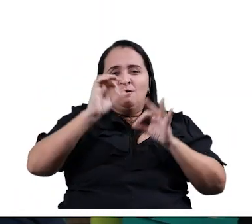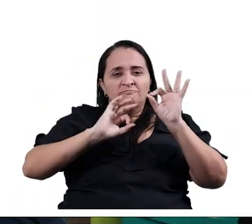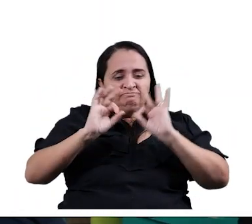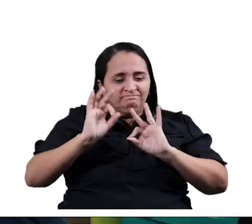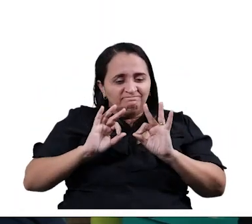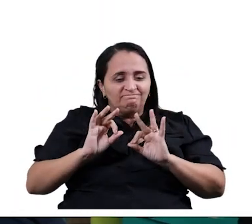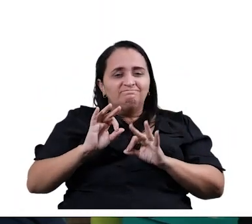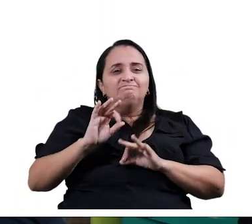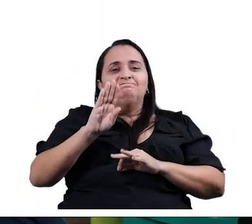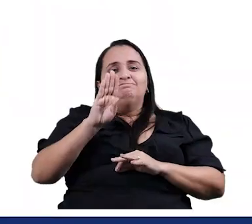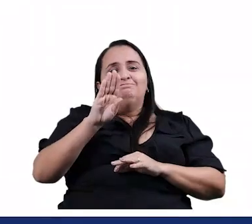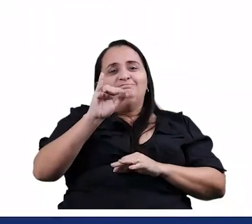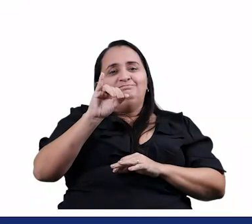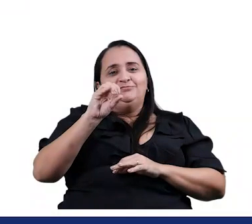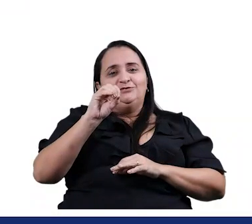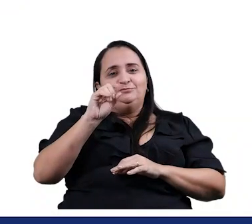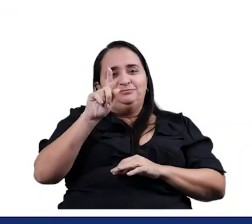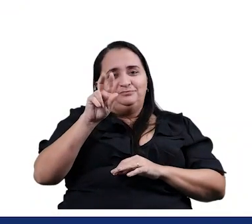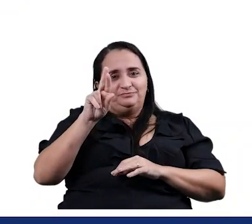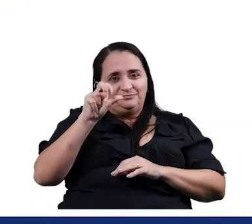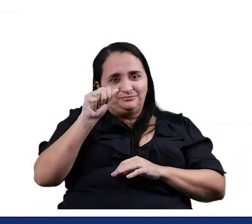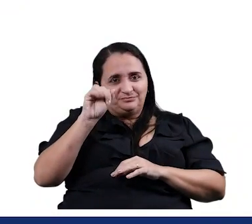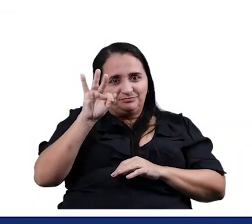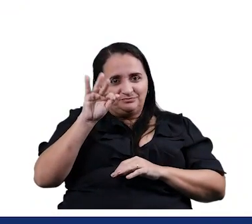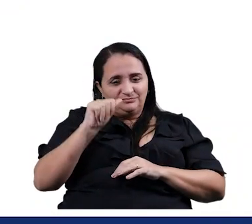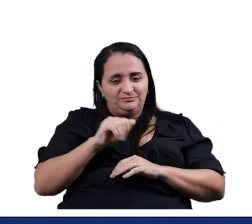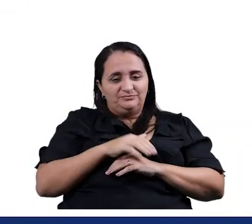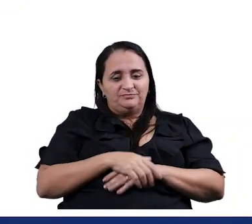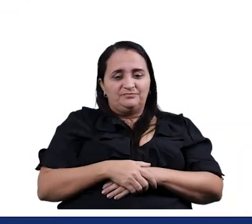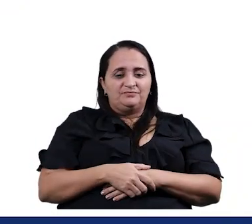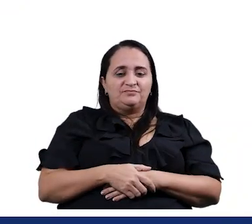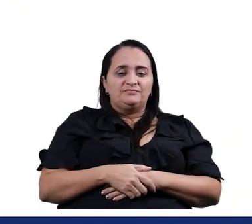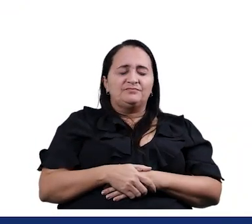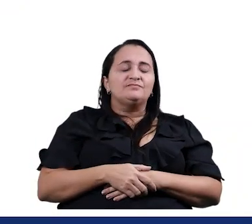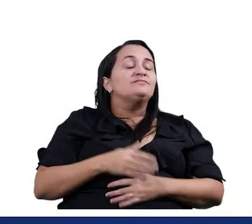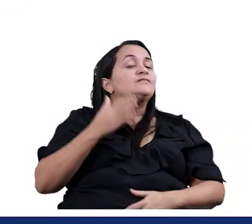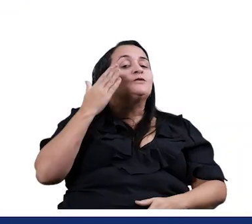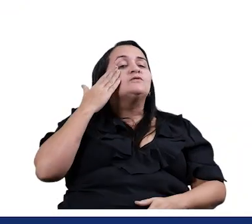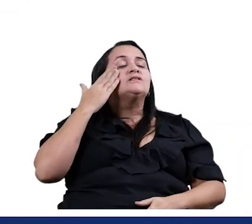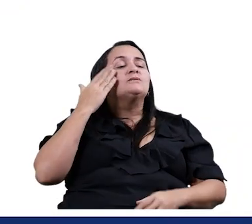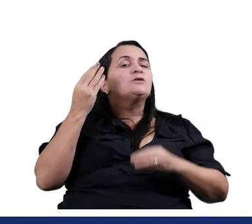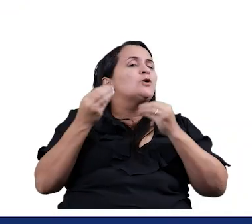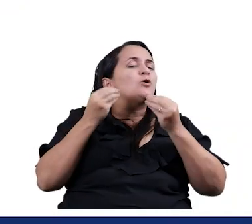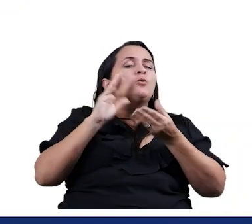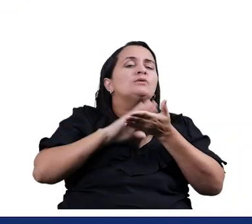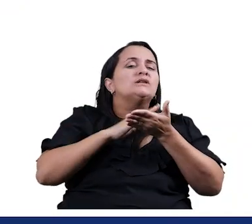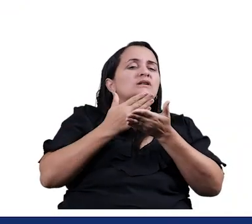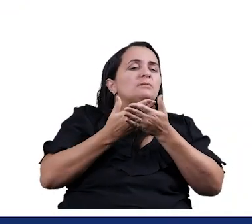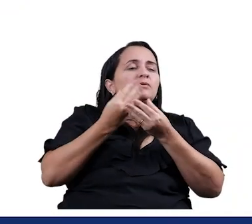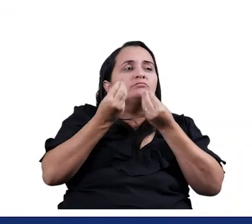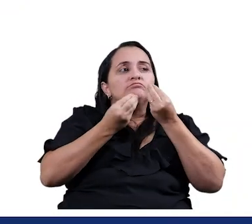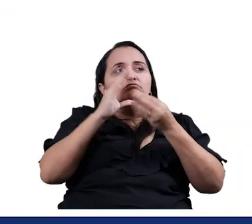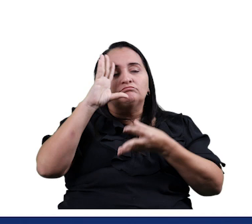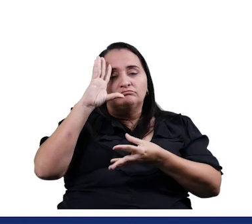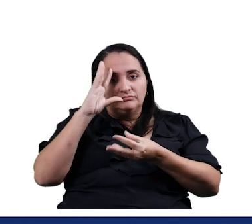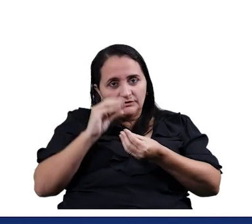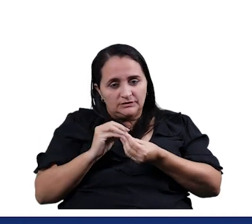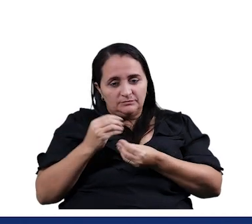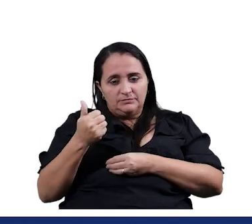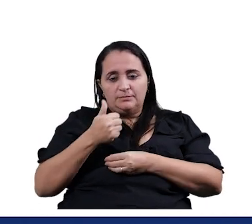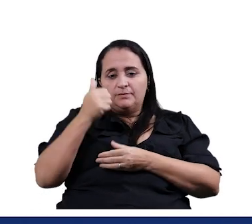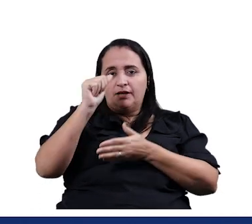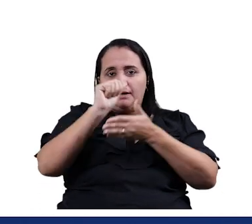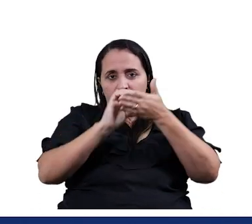tá? Vamos testar os nossos conhecimentos em relação à interpretação do texto? Vamos para a